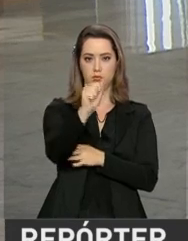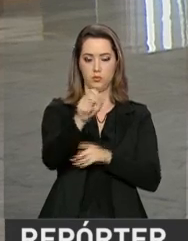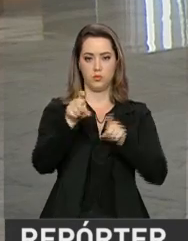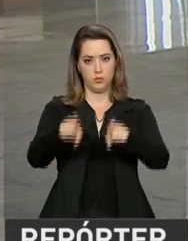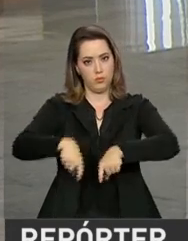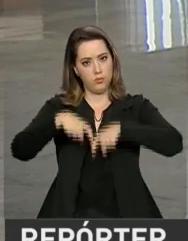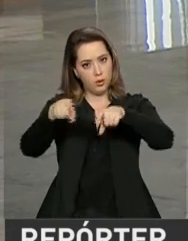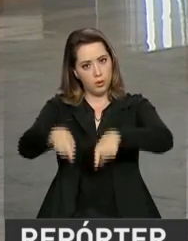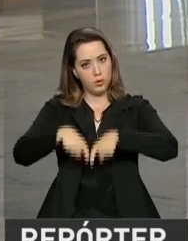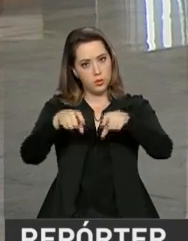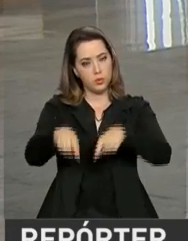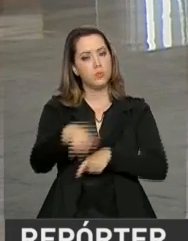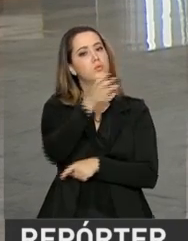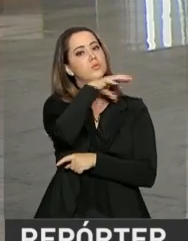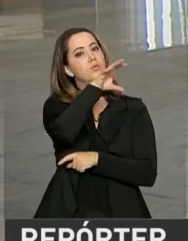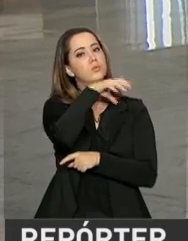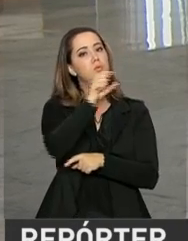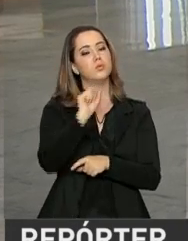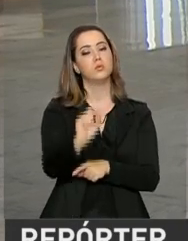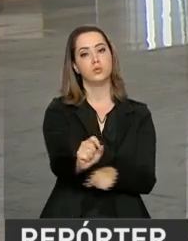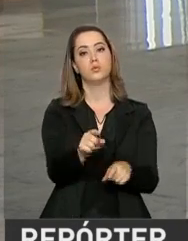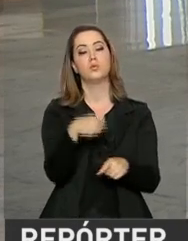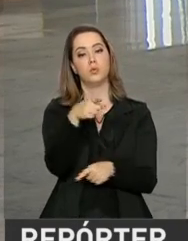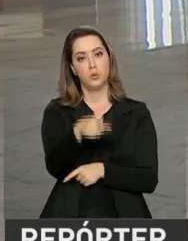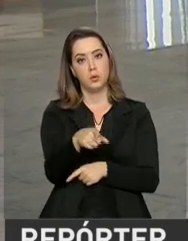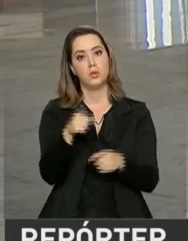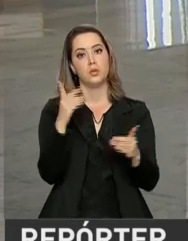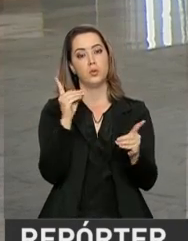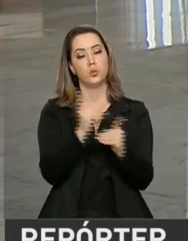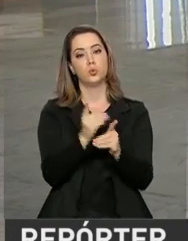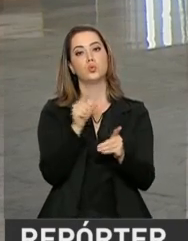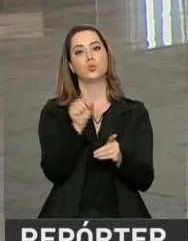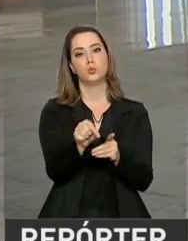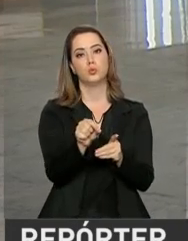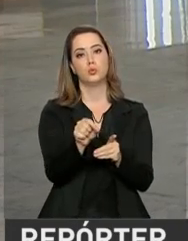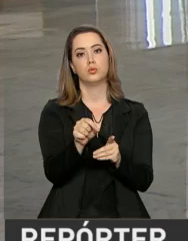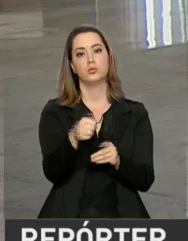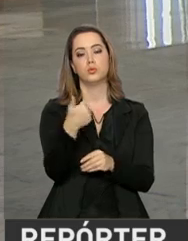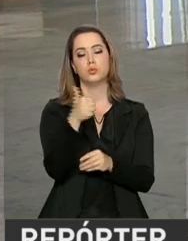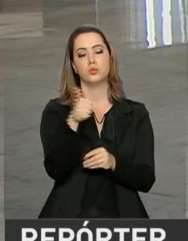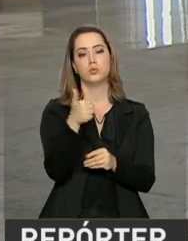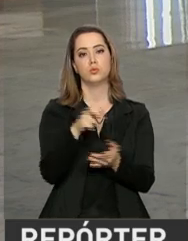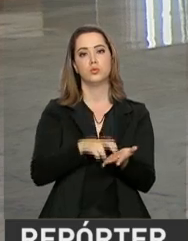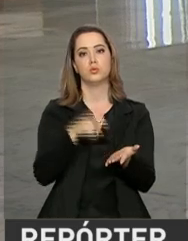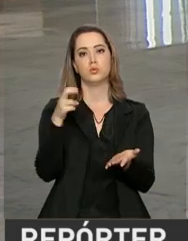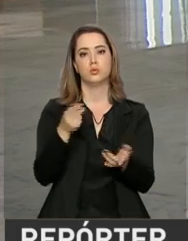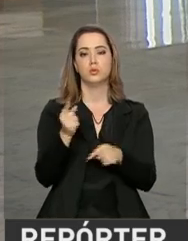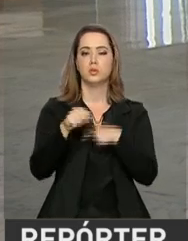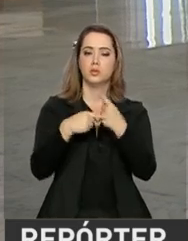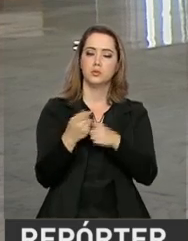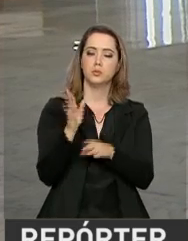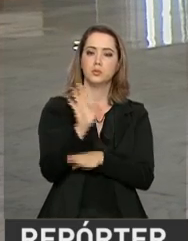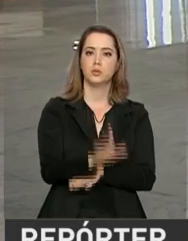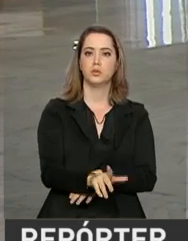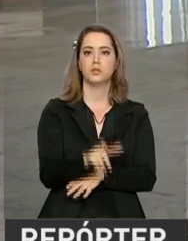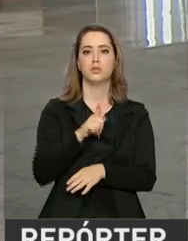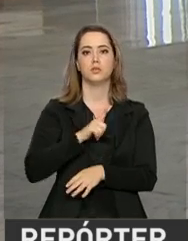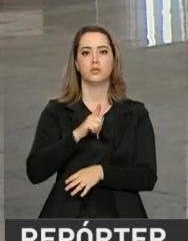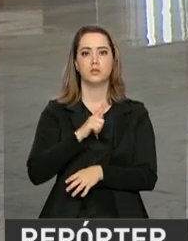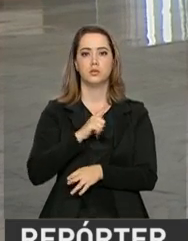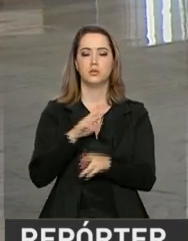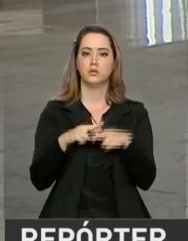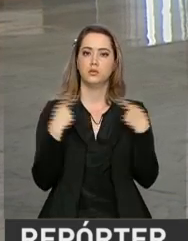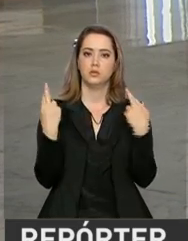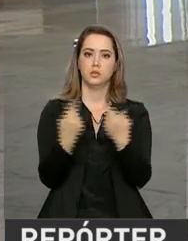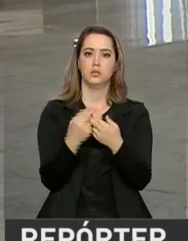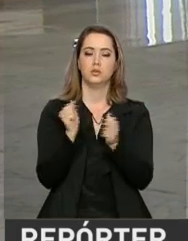Brasil João Martins da Silva Júnior esse encontro tá marcado para 11 horas da manhã na parte da tarde Michel Temer se reúne com